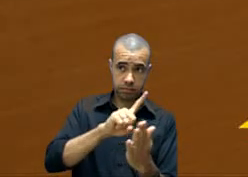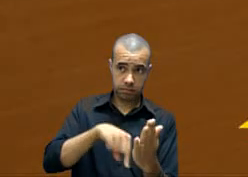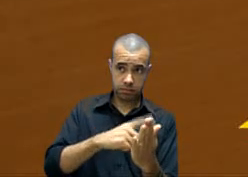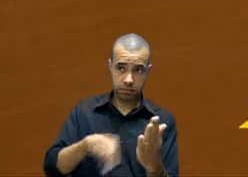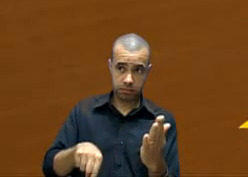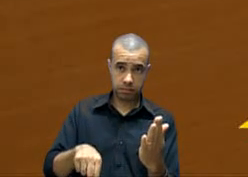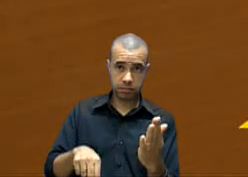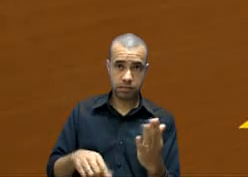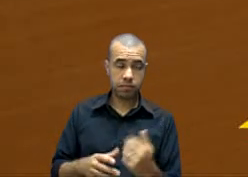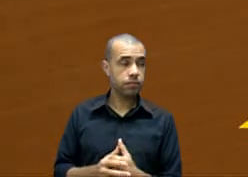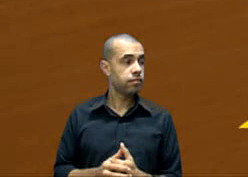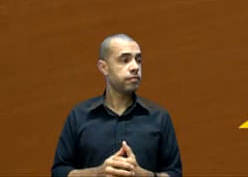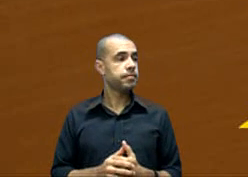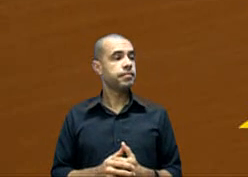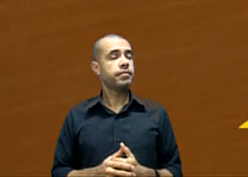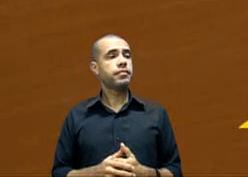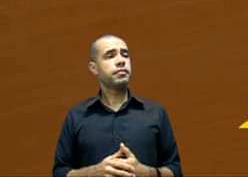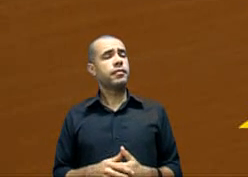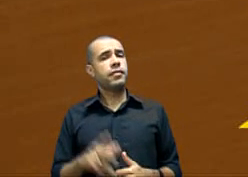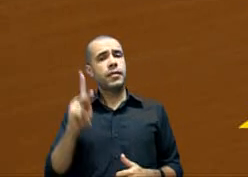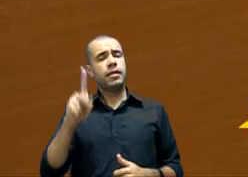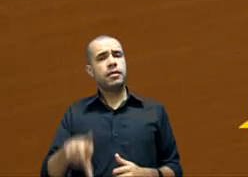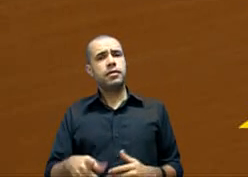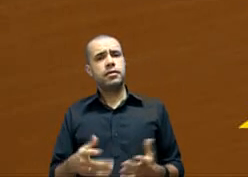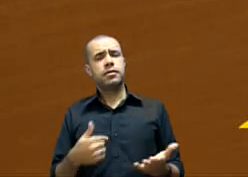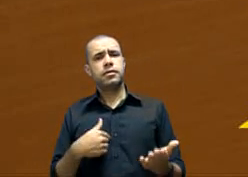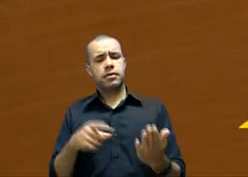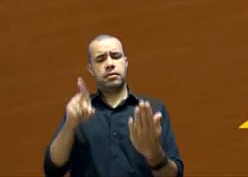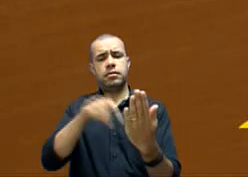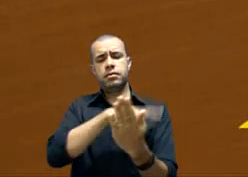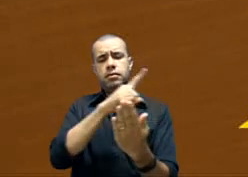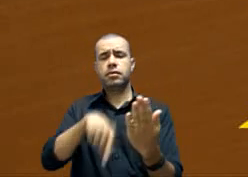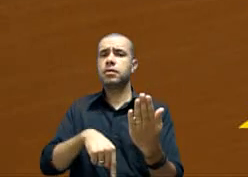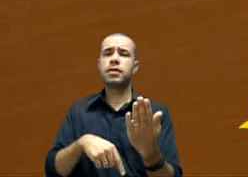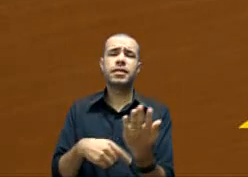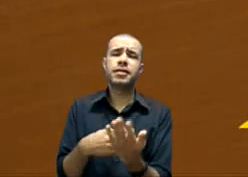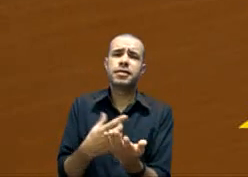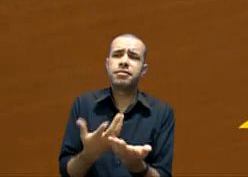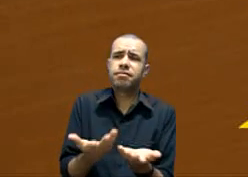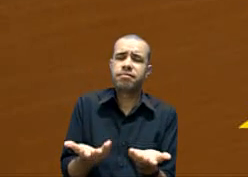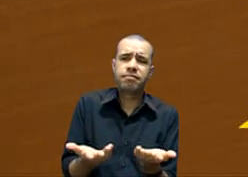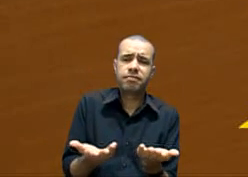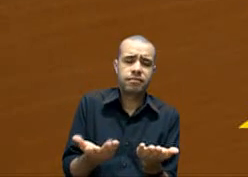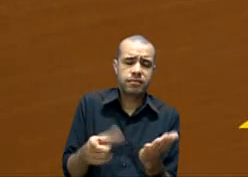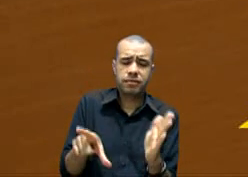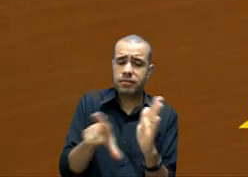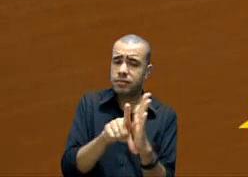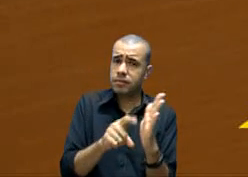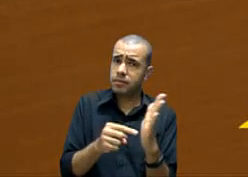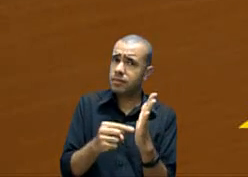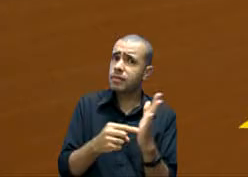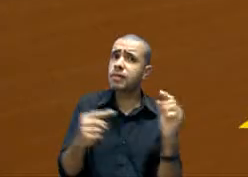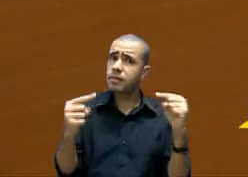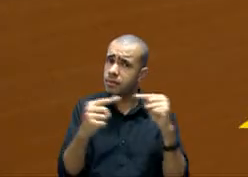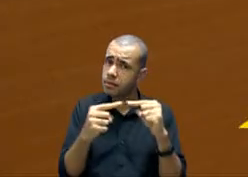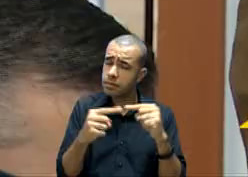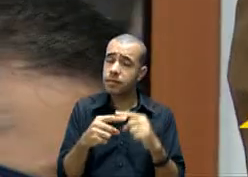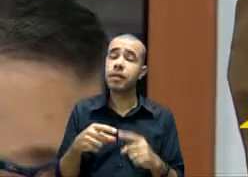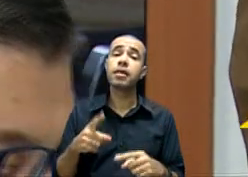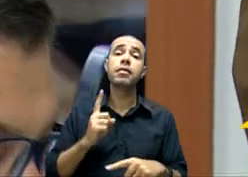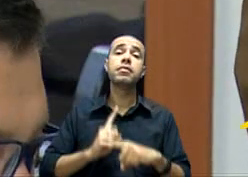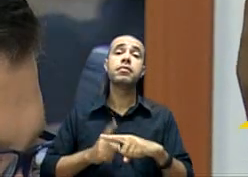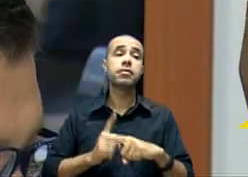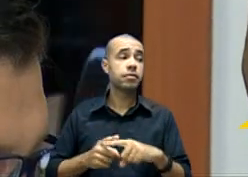Senhor presidente, em primeiro lugar, o veto, nós demos a constitucionalidade dele anteriormente pelo seguinte,